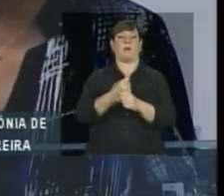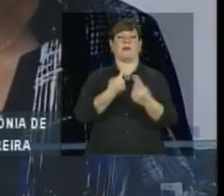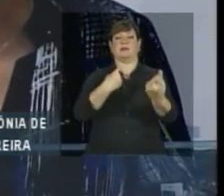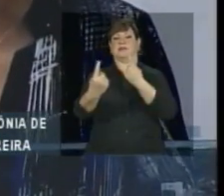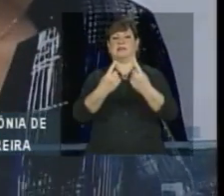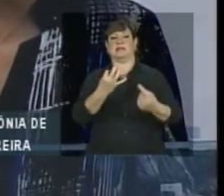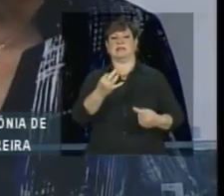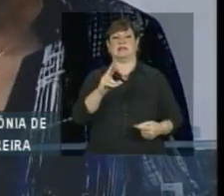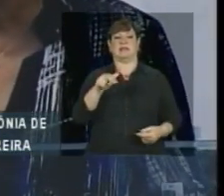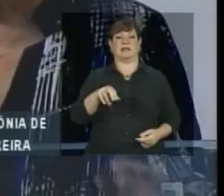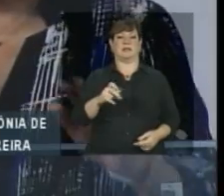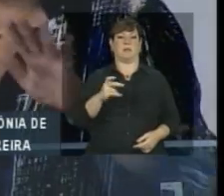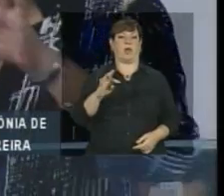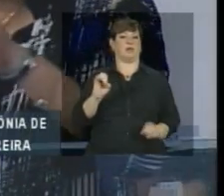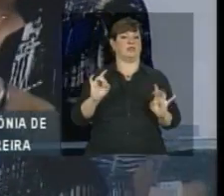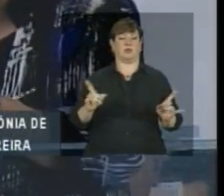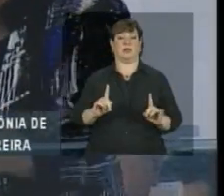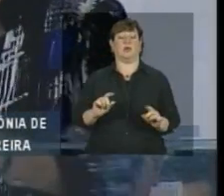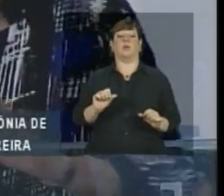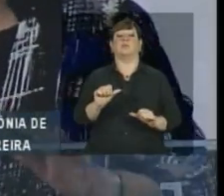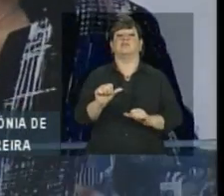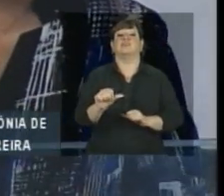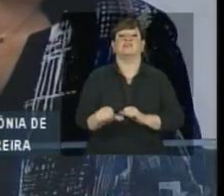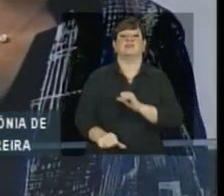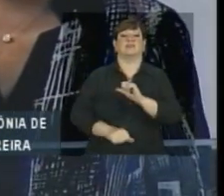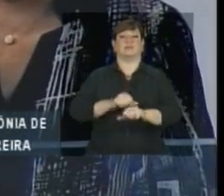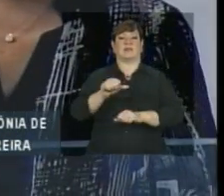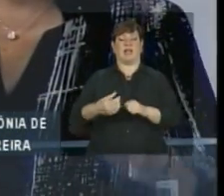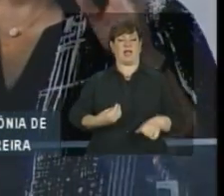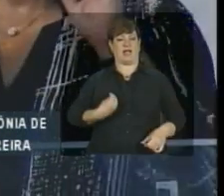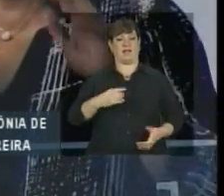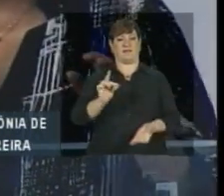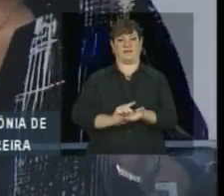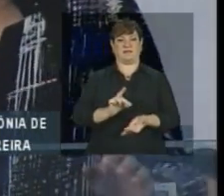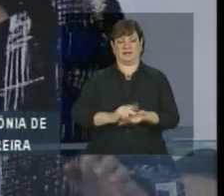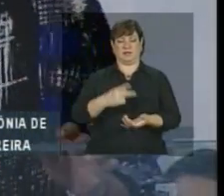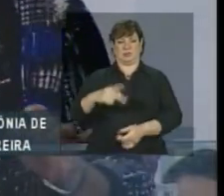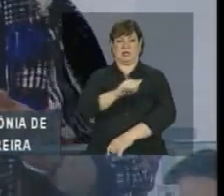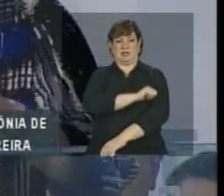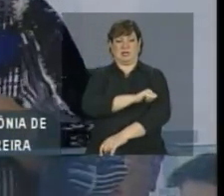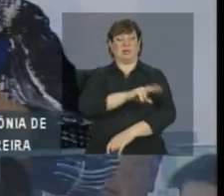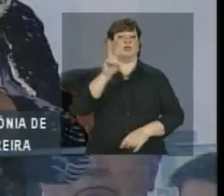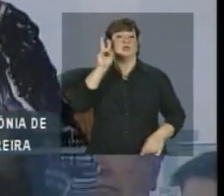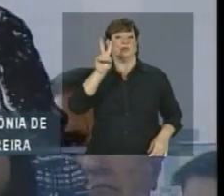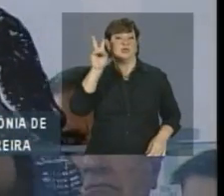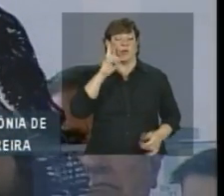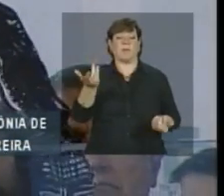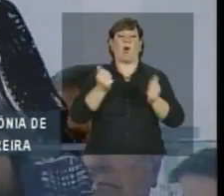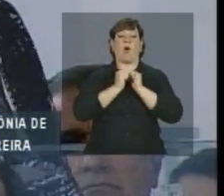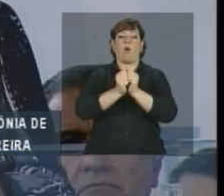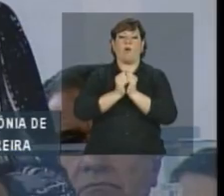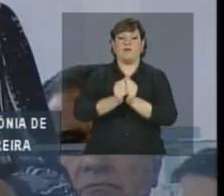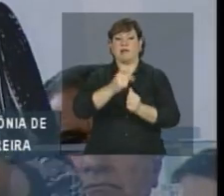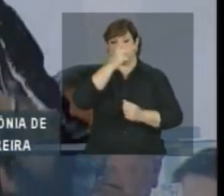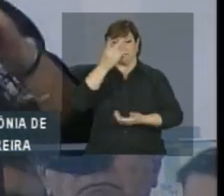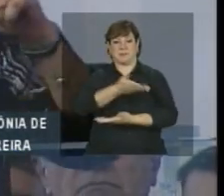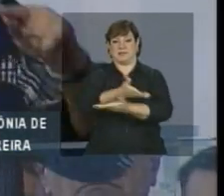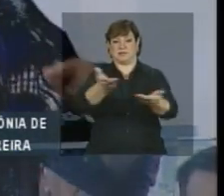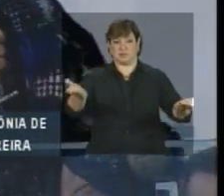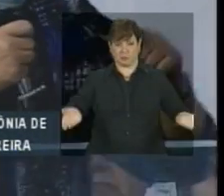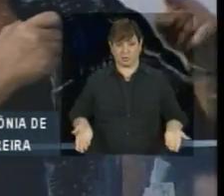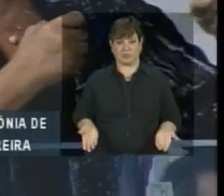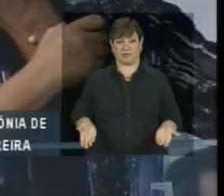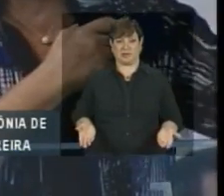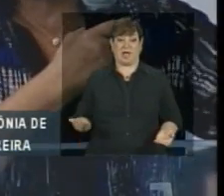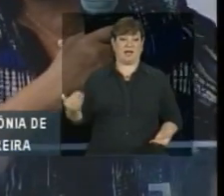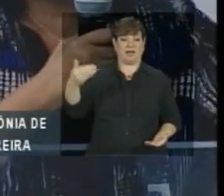transporte, nós estamos mudando a realidade do Rio de Janeiro no que se refere à convivência das pessoas, à